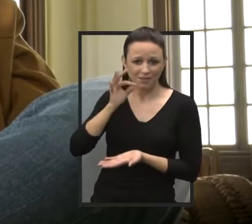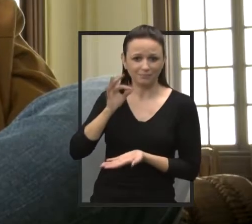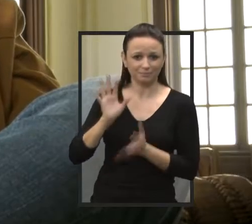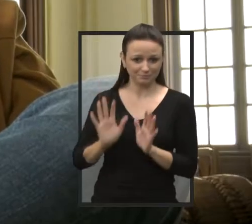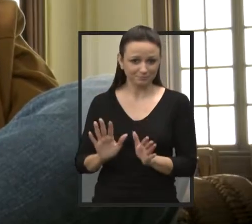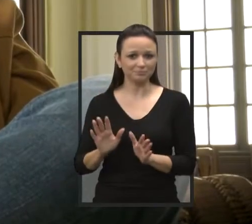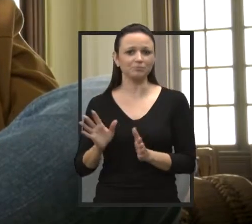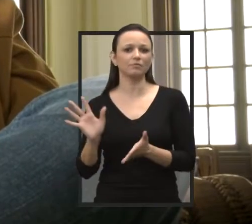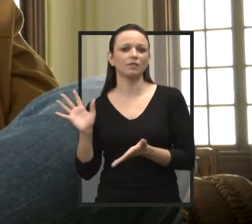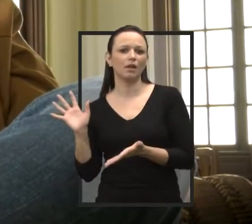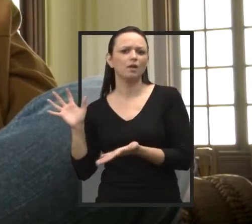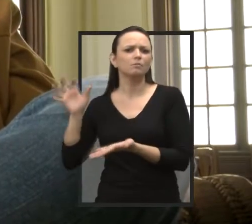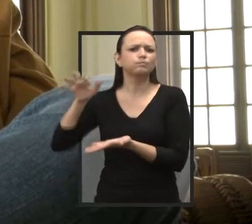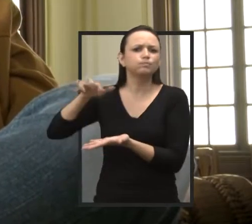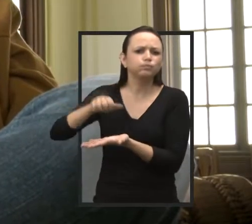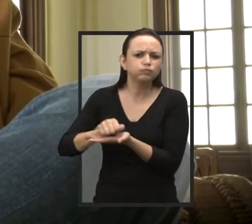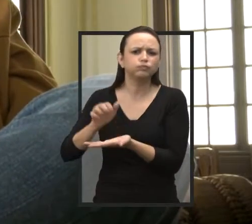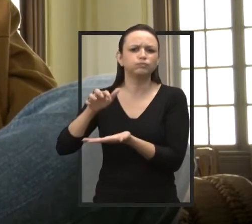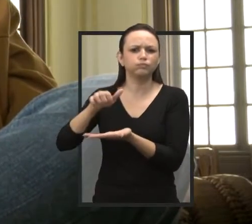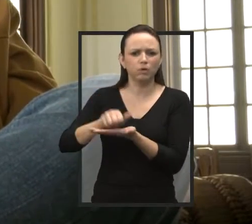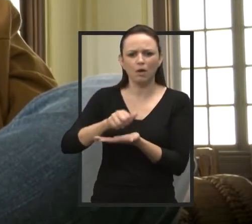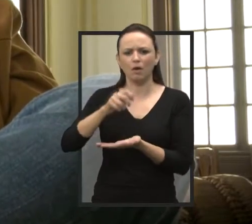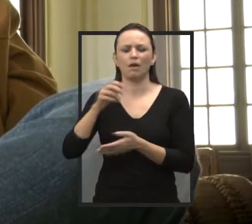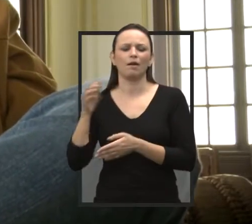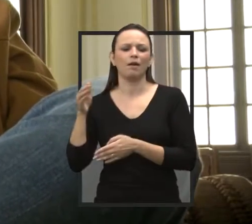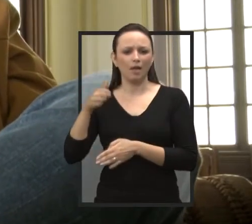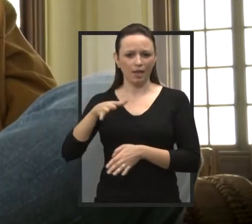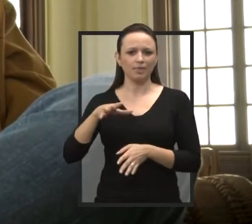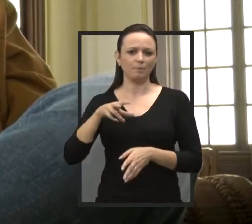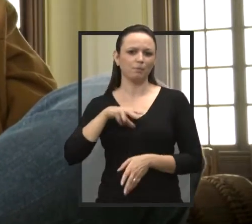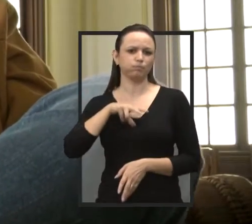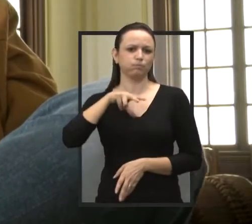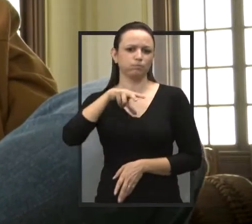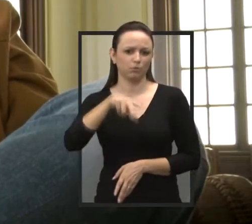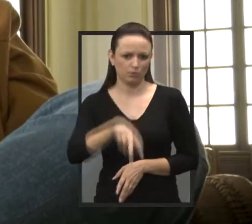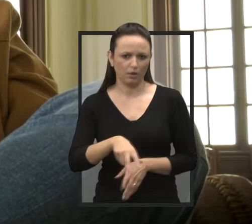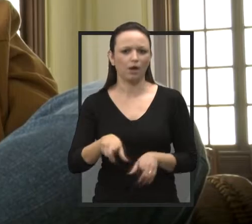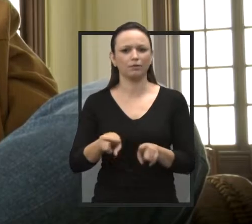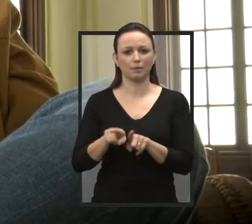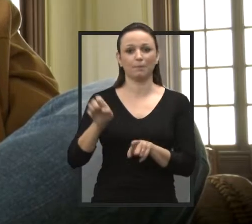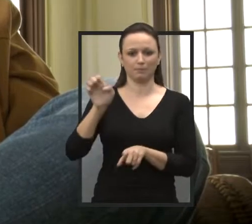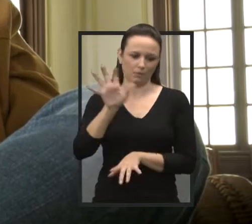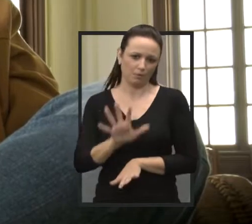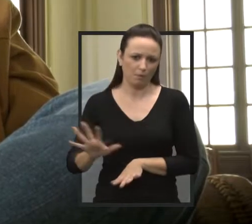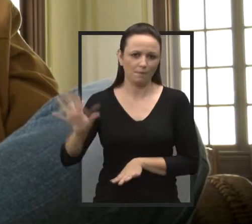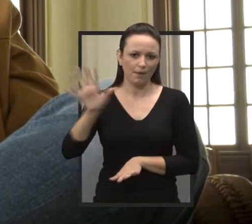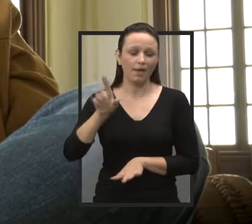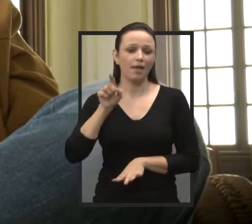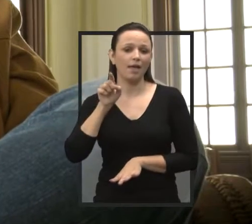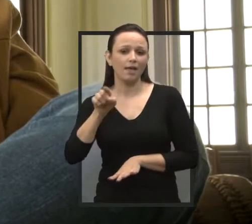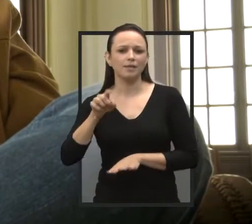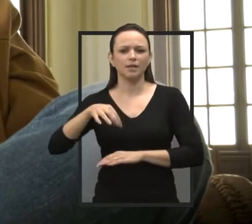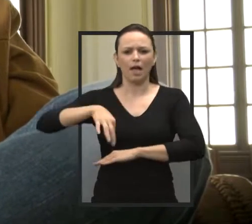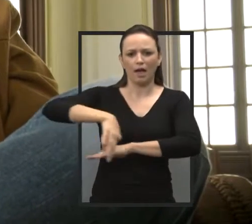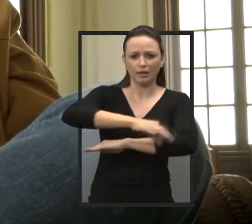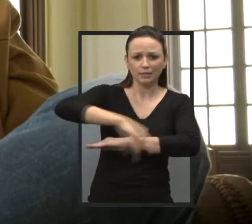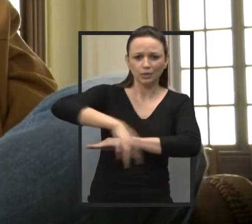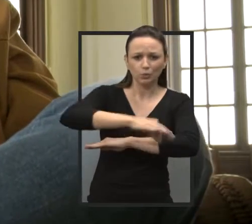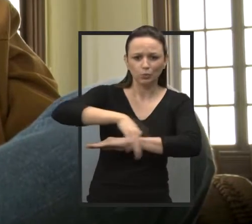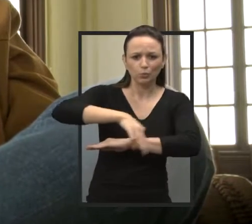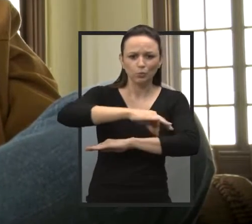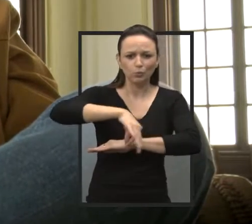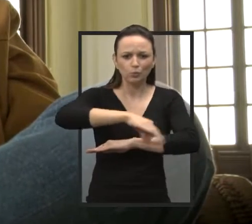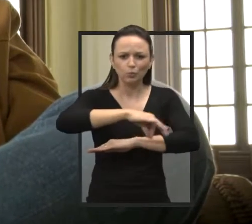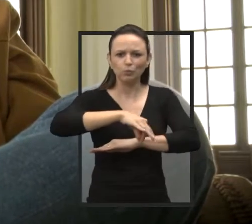sendo, apesar da colonização nossa ser portuguesa, portanto europeia, a